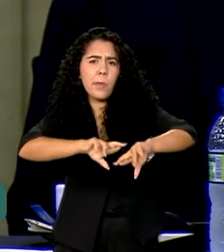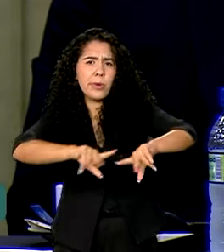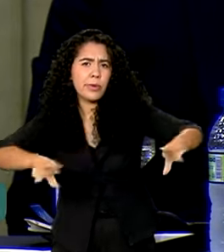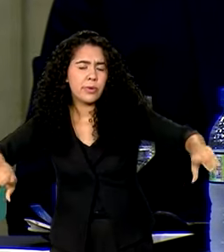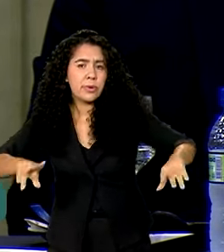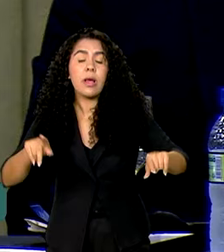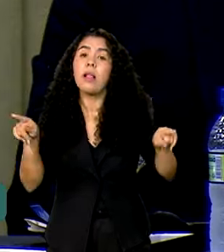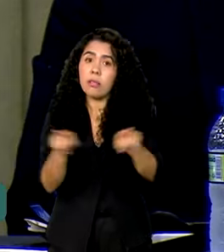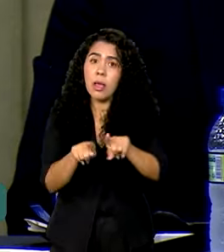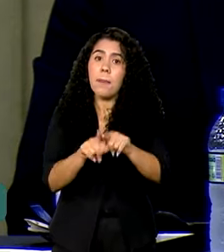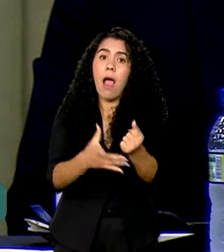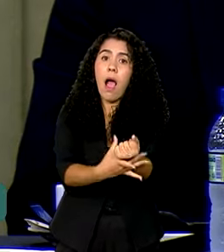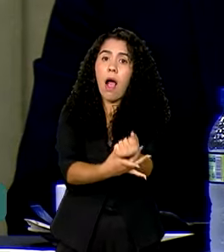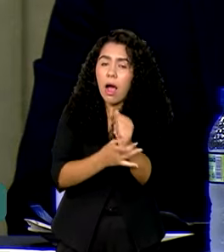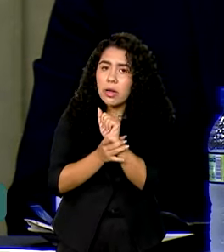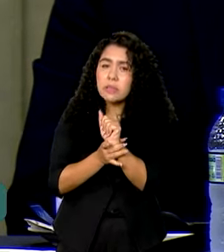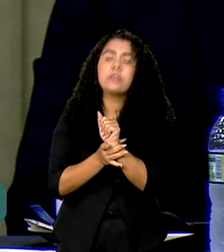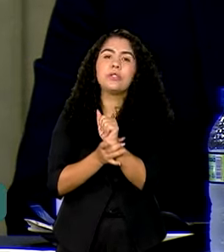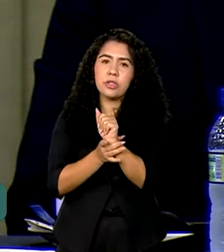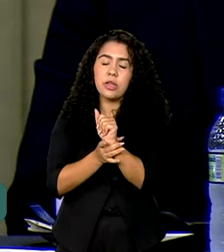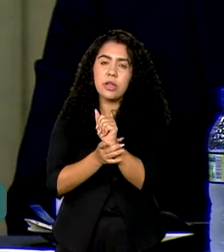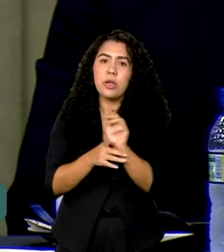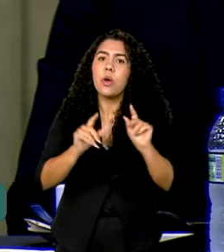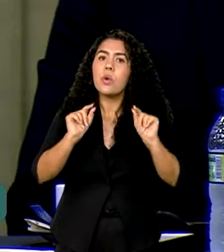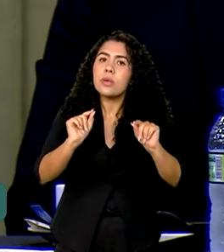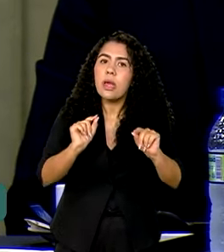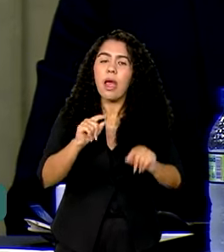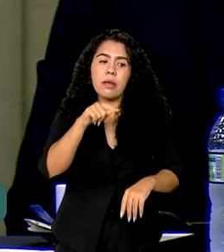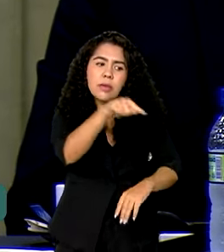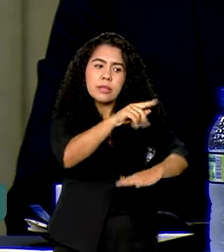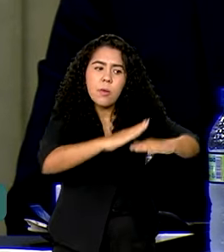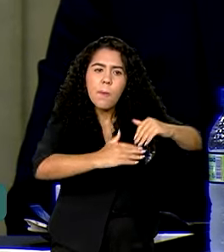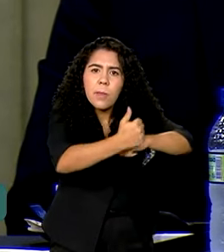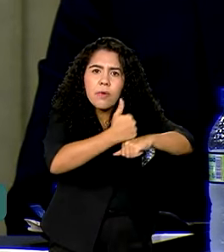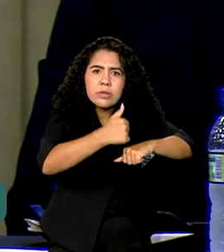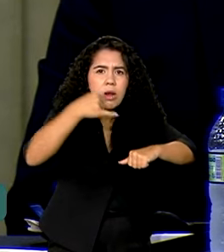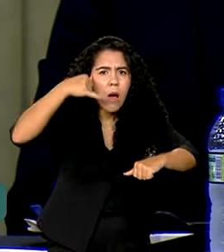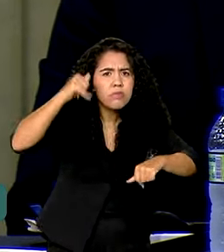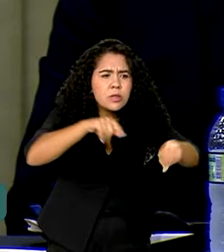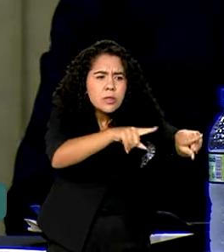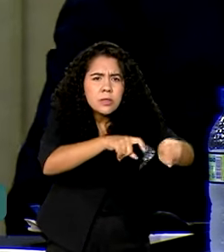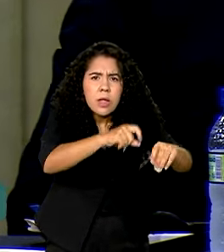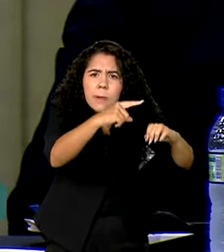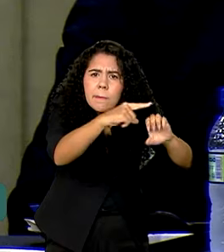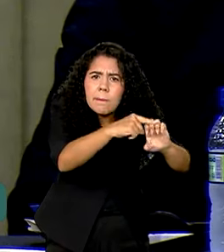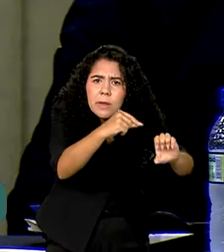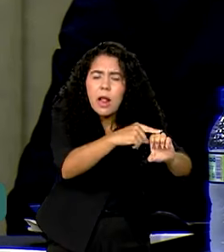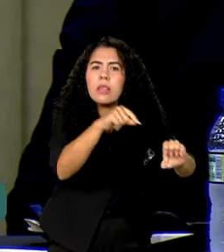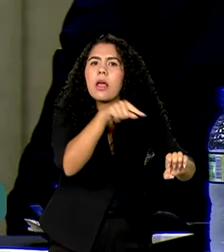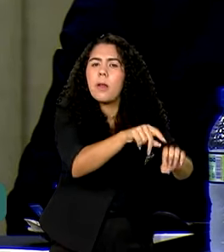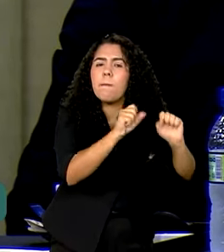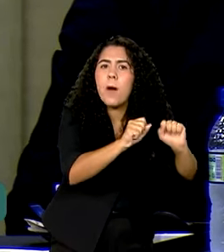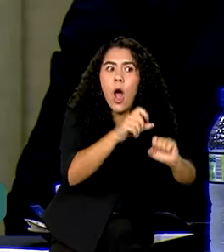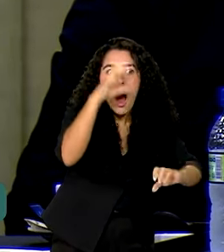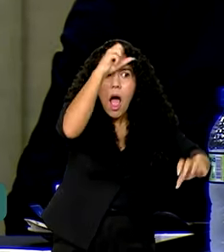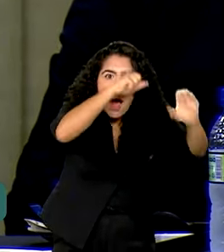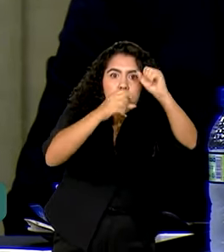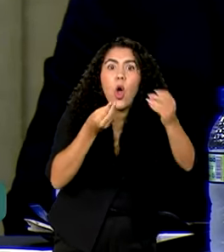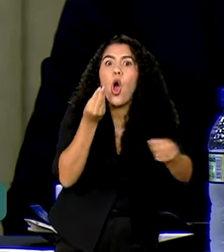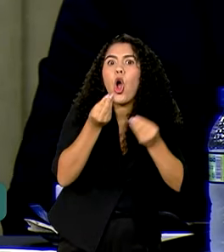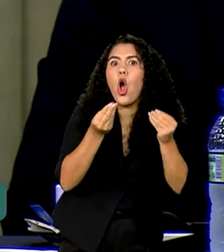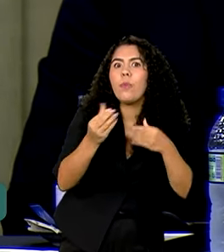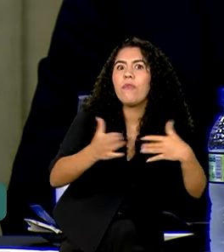Garantir com isso que se tenha o pequeno, inclusive, aprendendo a vender para o